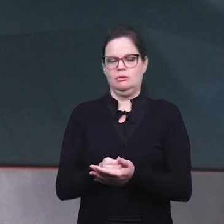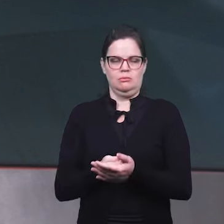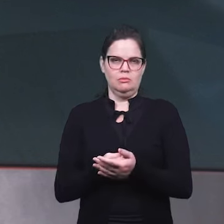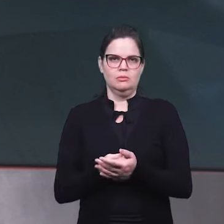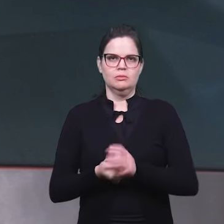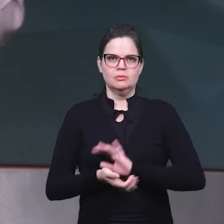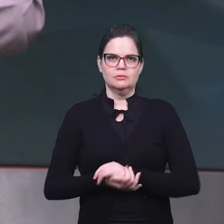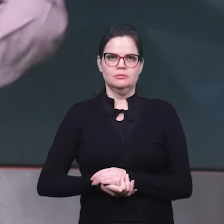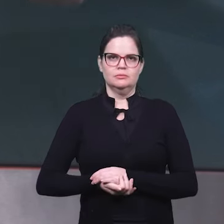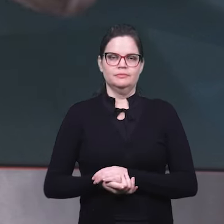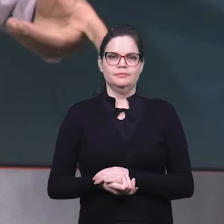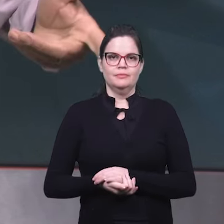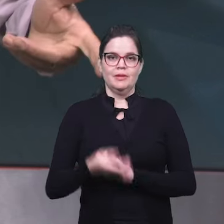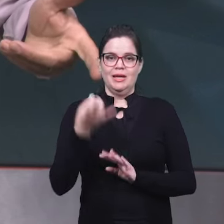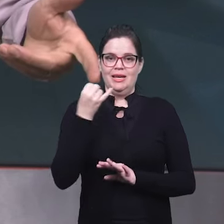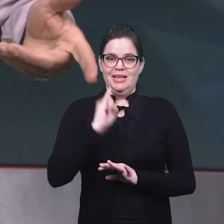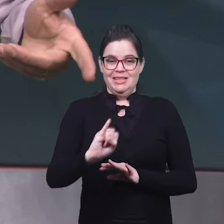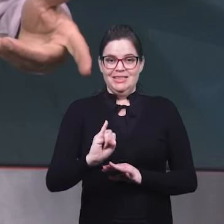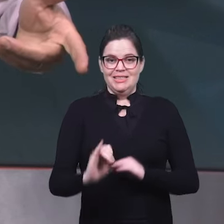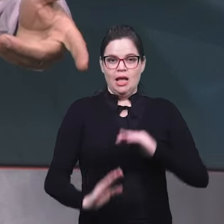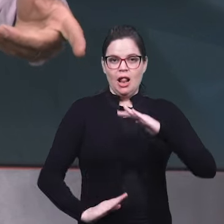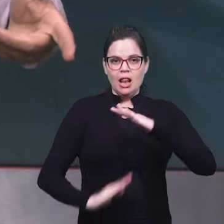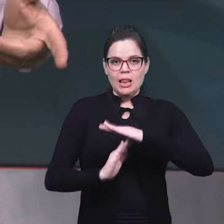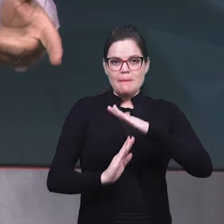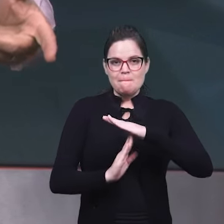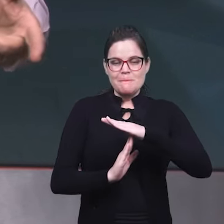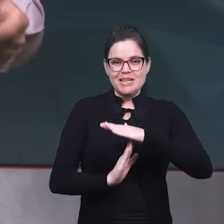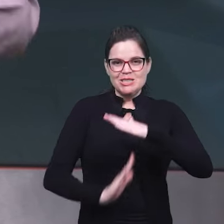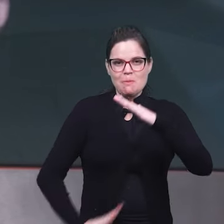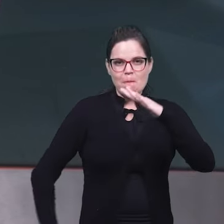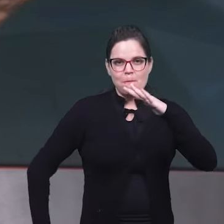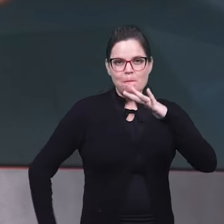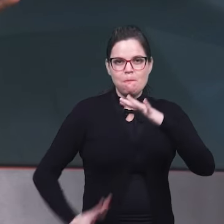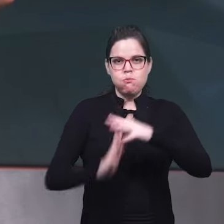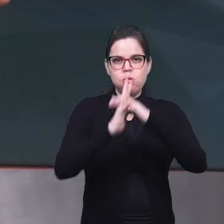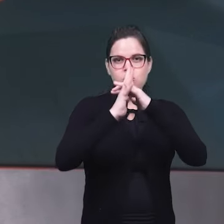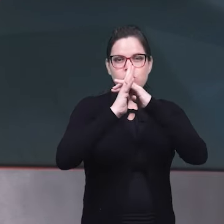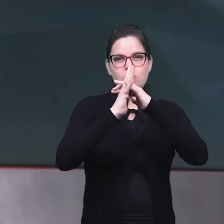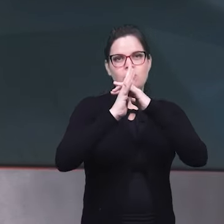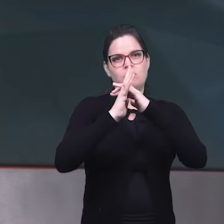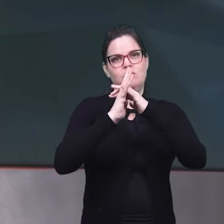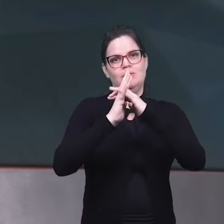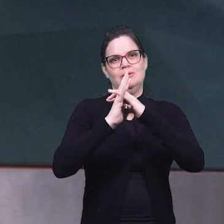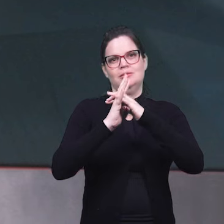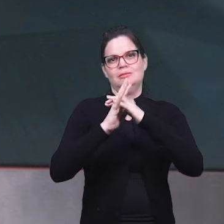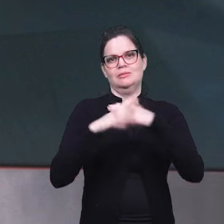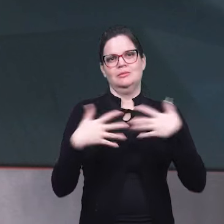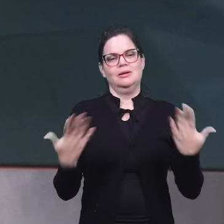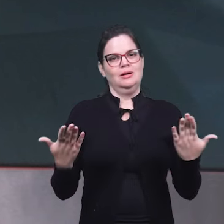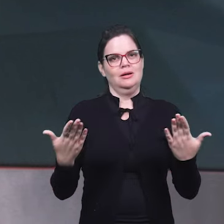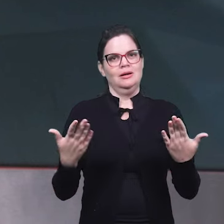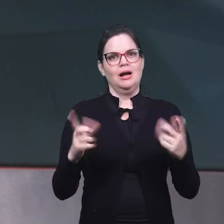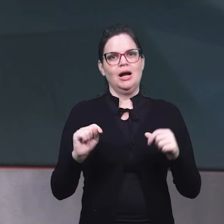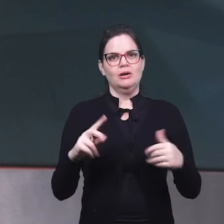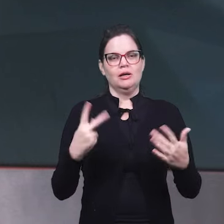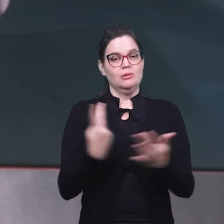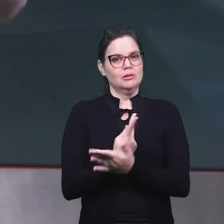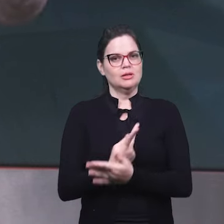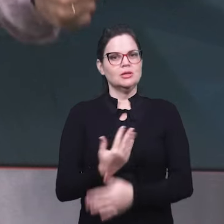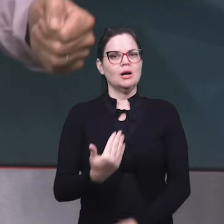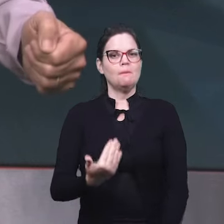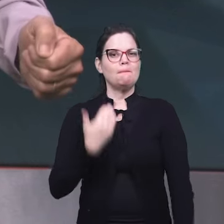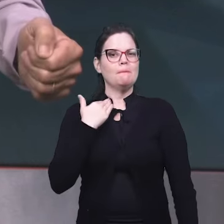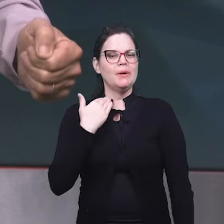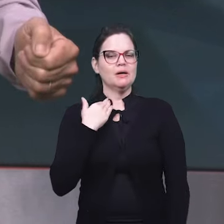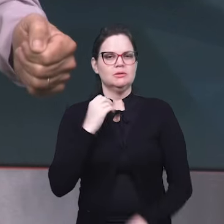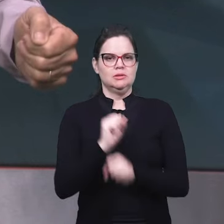quando estoura o limite do cheque especial, o banco não paga mais a sua conta. Espera você entrar